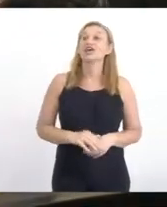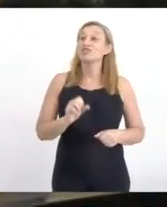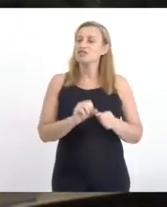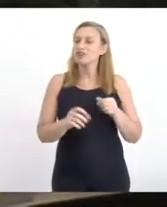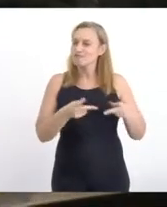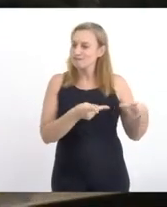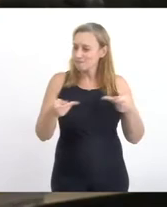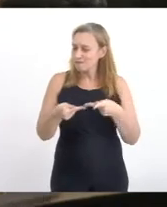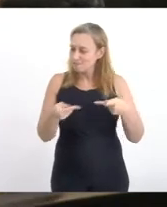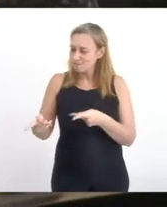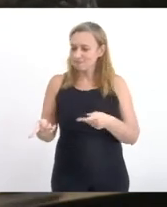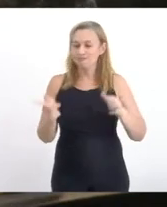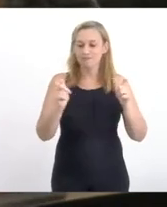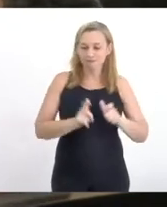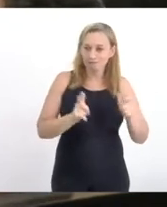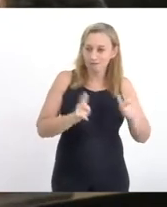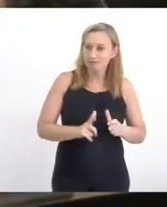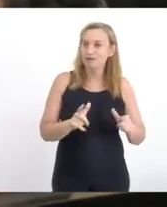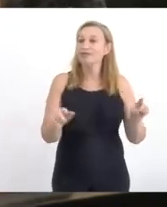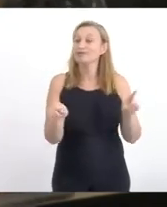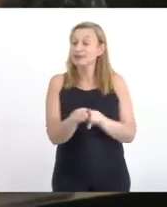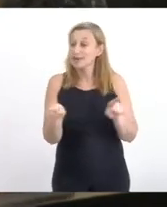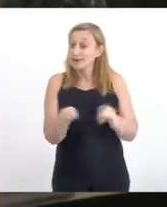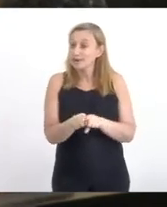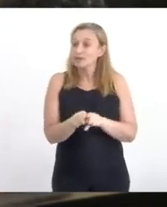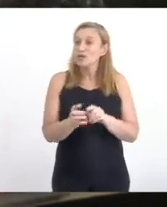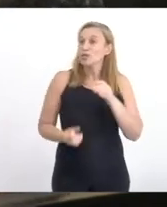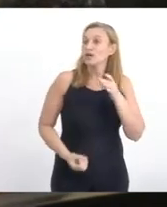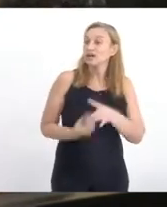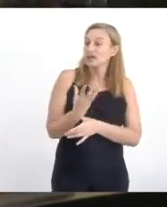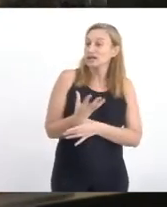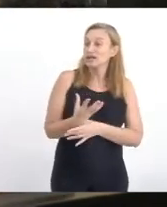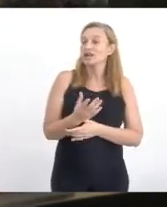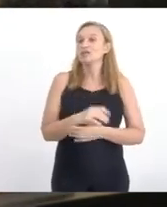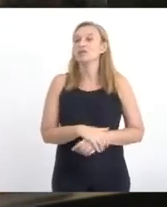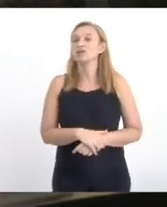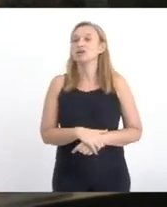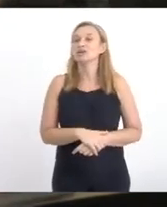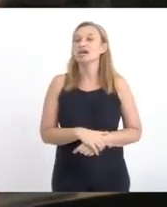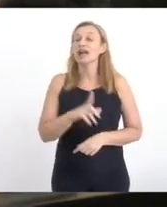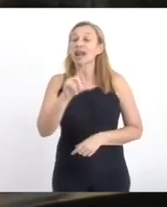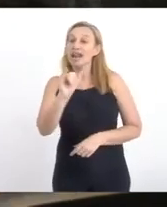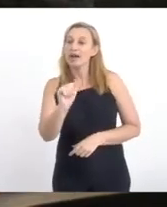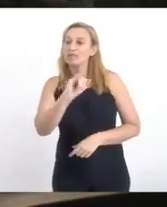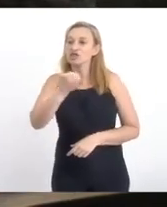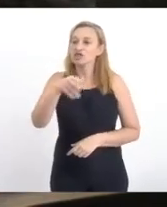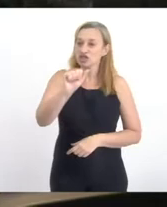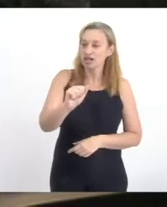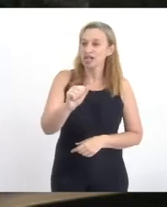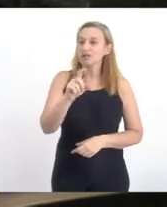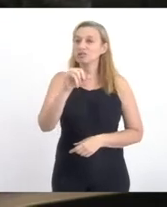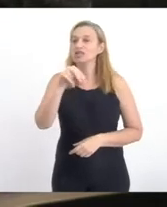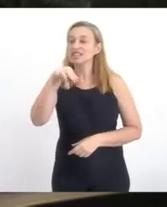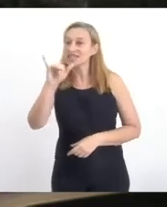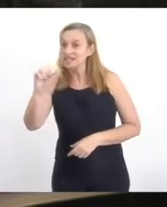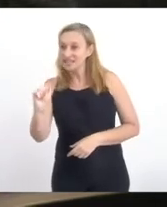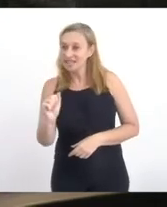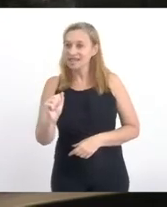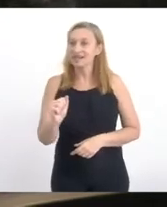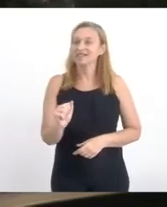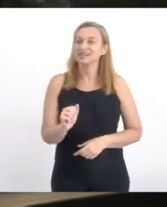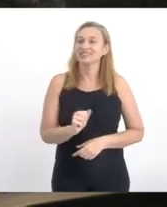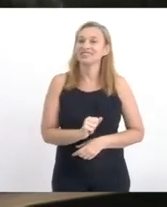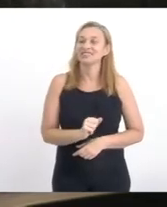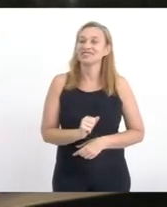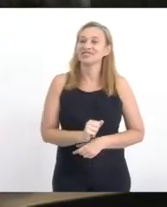fez visitas locais a gente também construiu a partir do Lab jaca hedônica né que é o